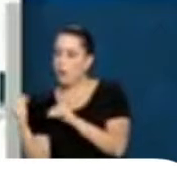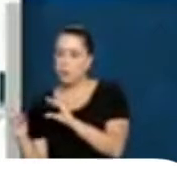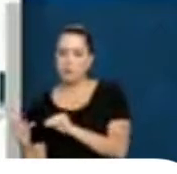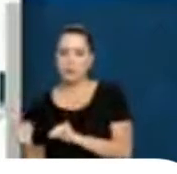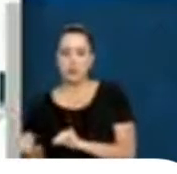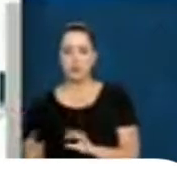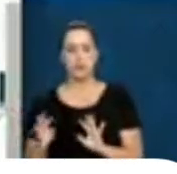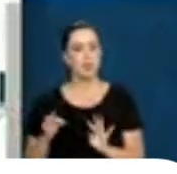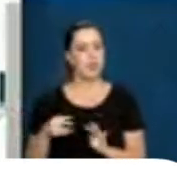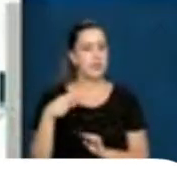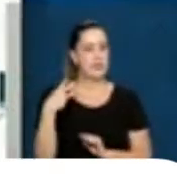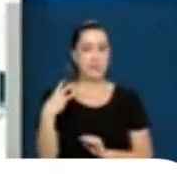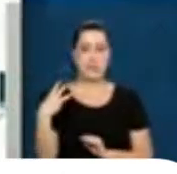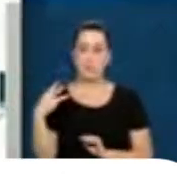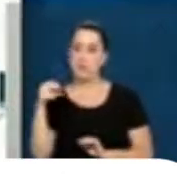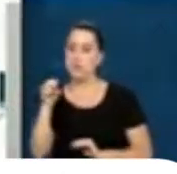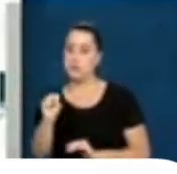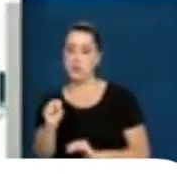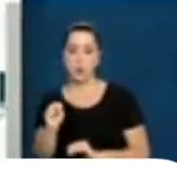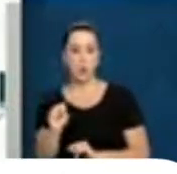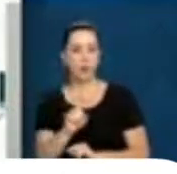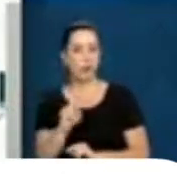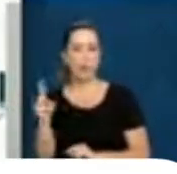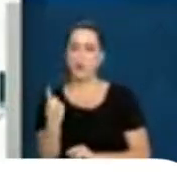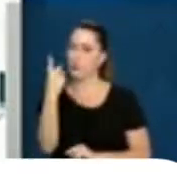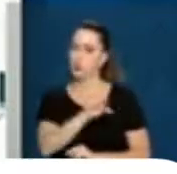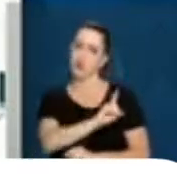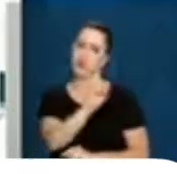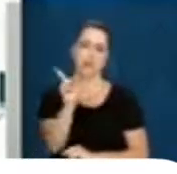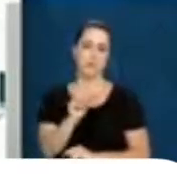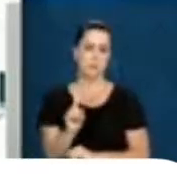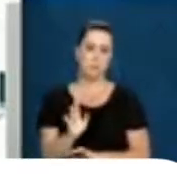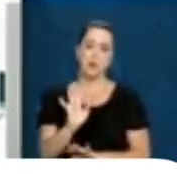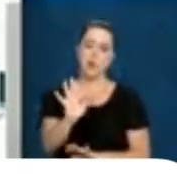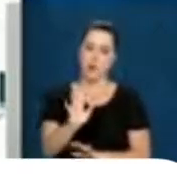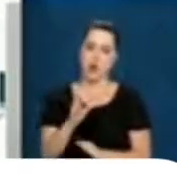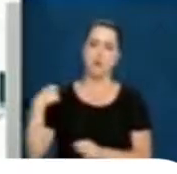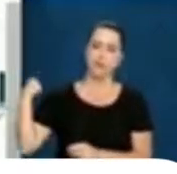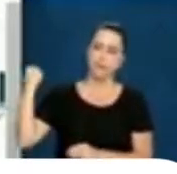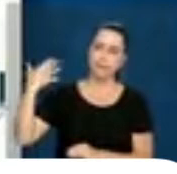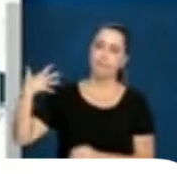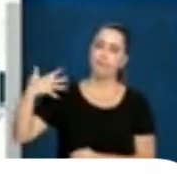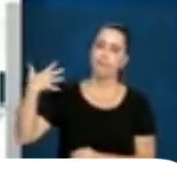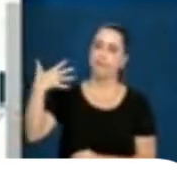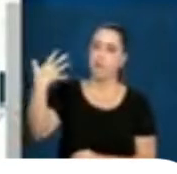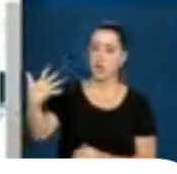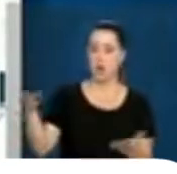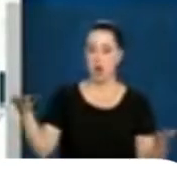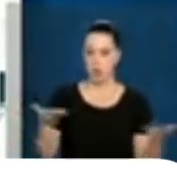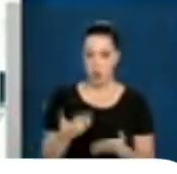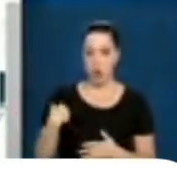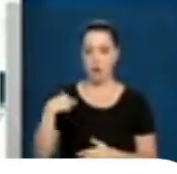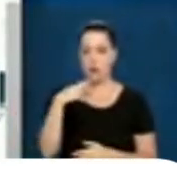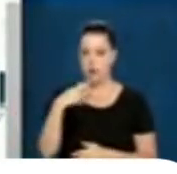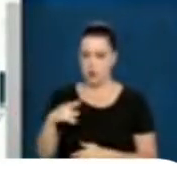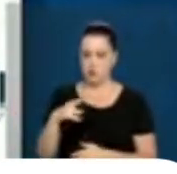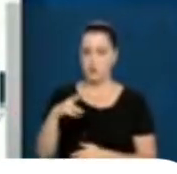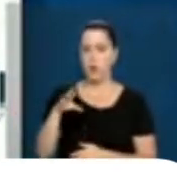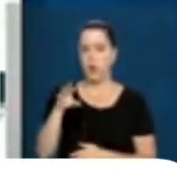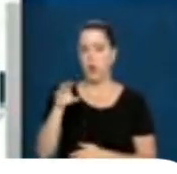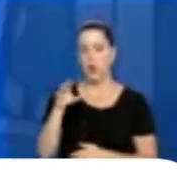338 ocorreram no mesmo momento de ontem para hoje. E nós estamos com um percentual